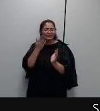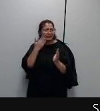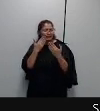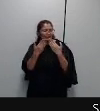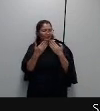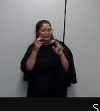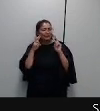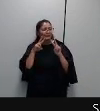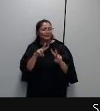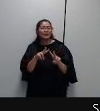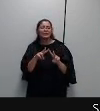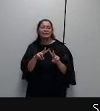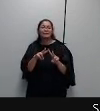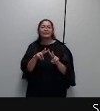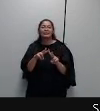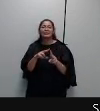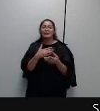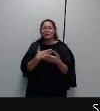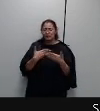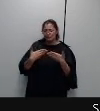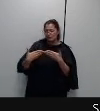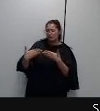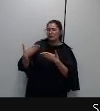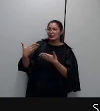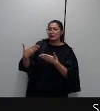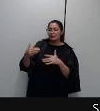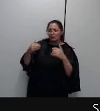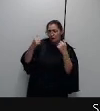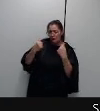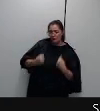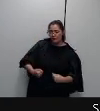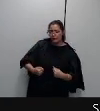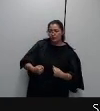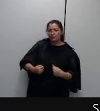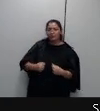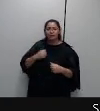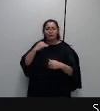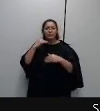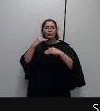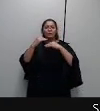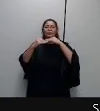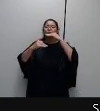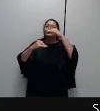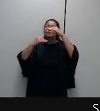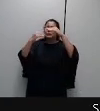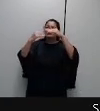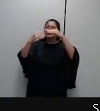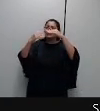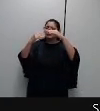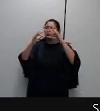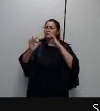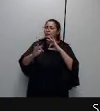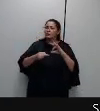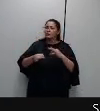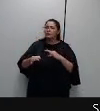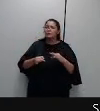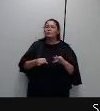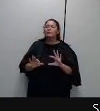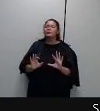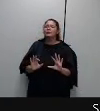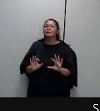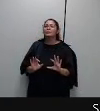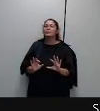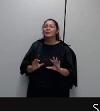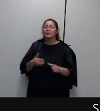é que foi estabelecida pelo Superior Tribunal de Justiça uma diretriz que foi estabelecida em suma de